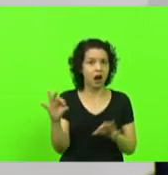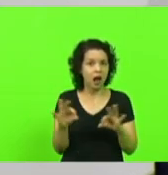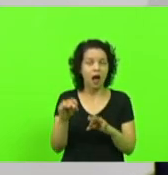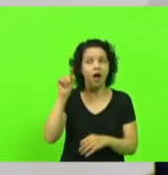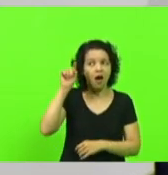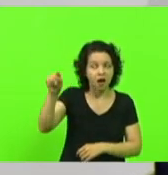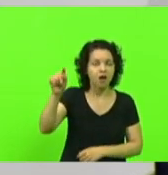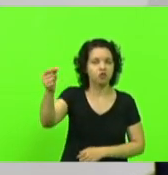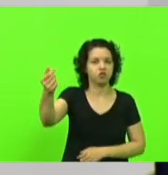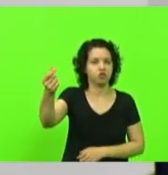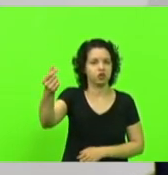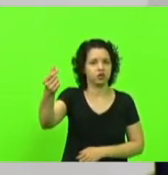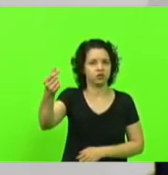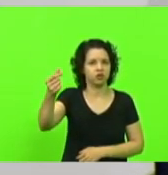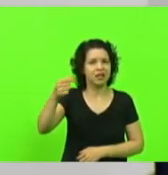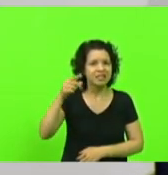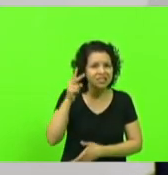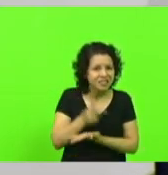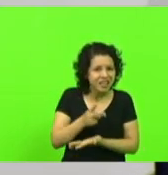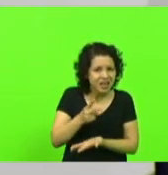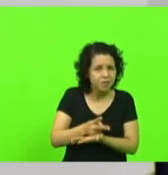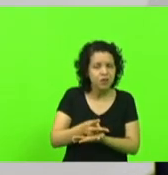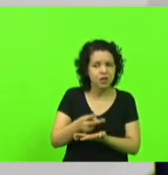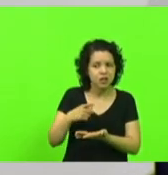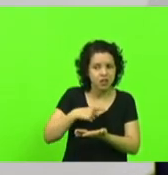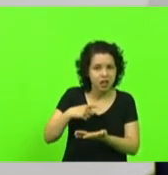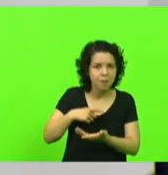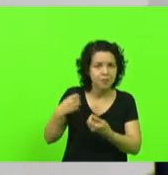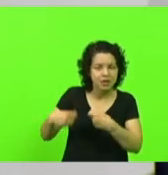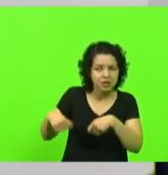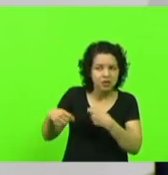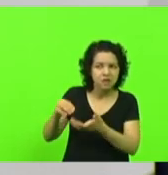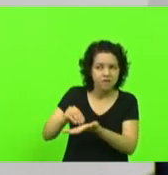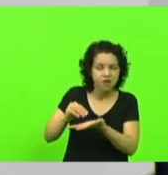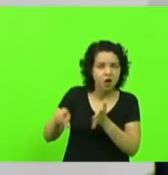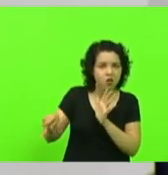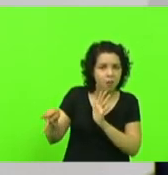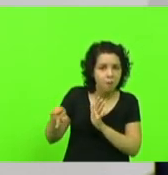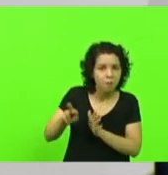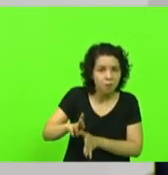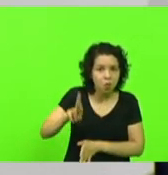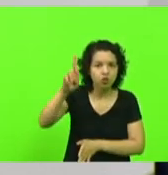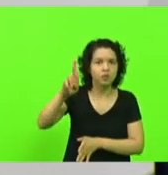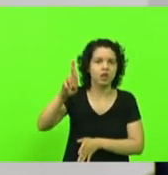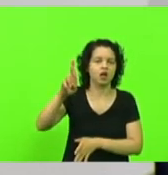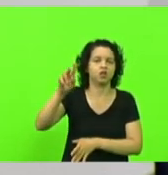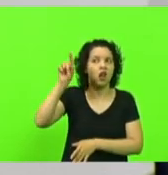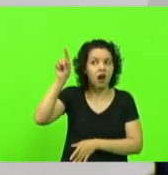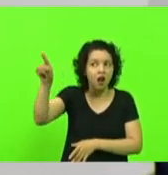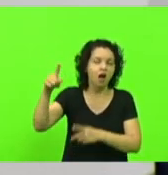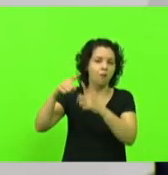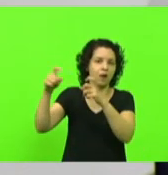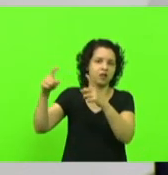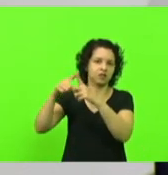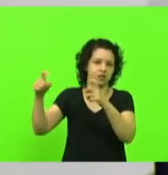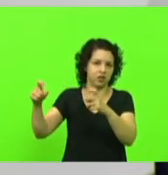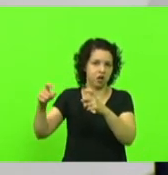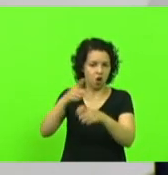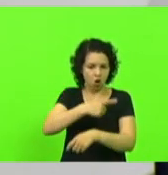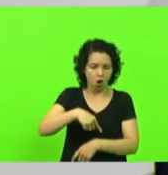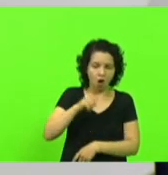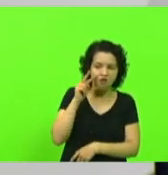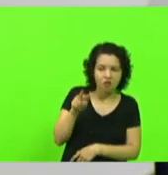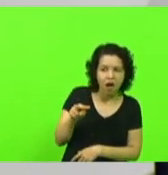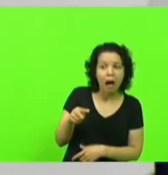uma demanda federal, nós, uma demanda em Santa Catarina, que é a responsabilidade de Brasília, nós olharmos e